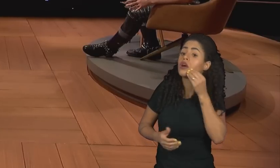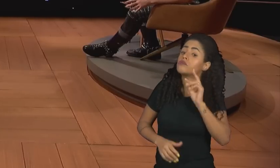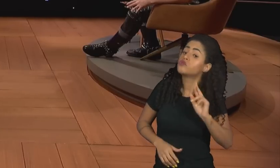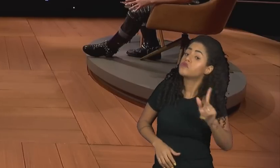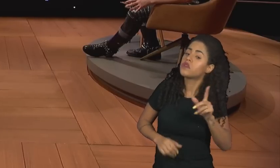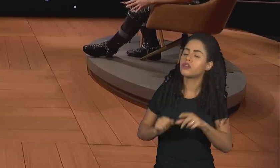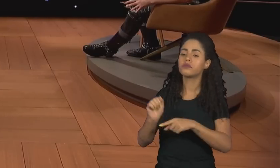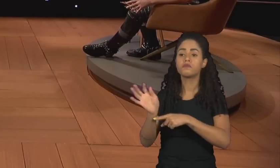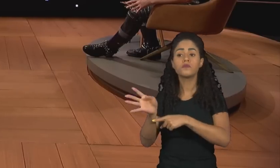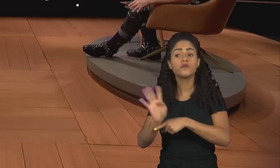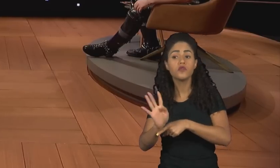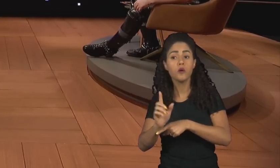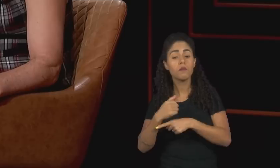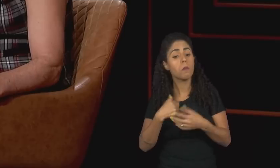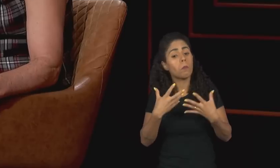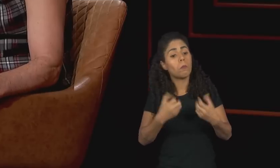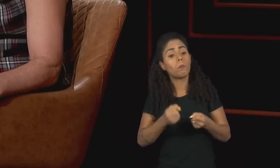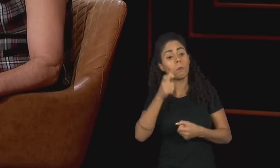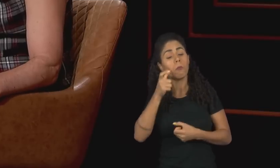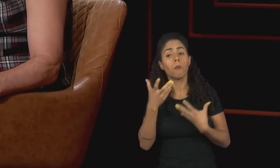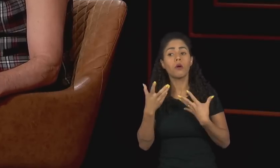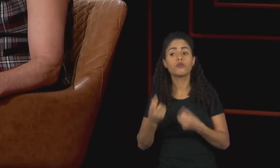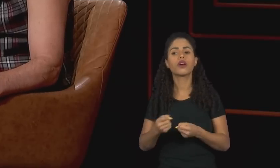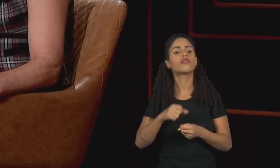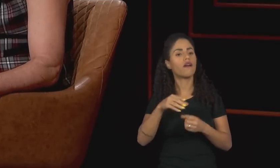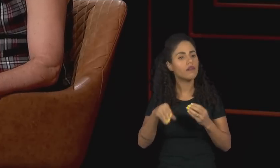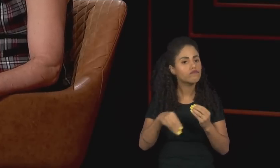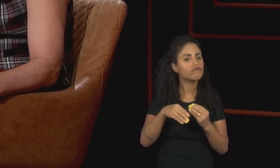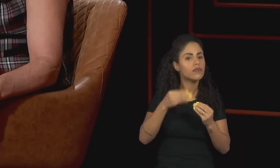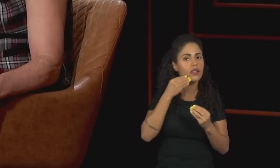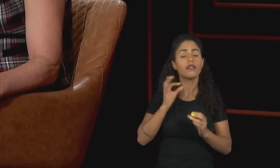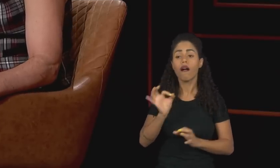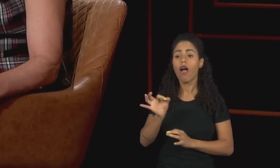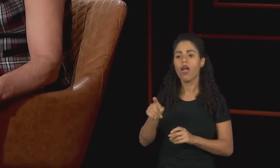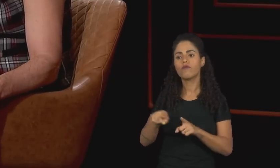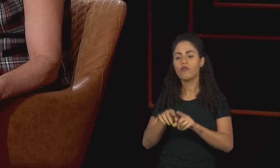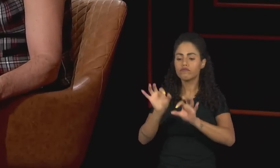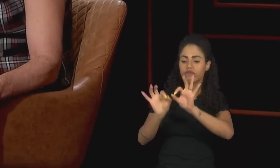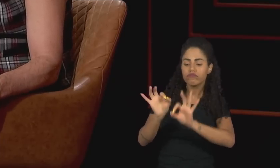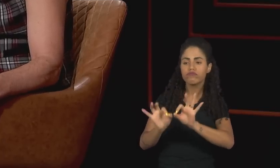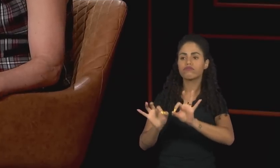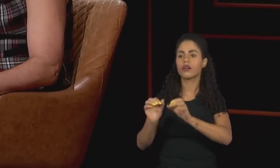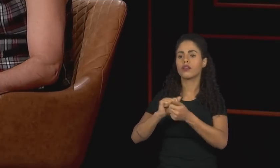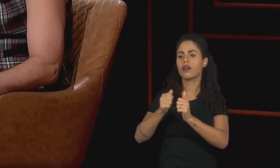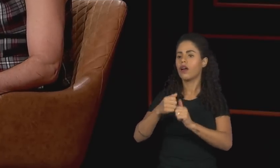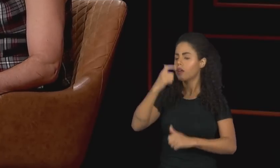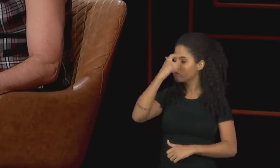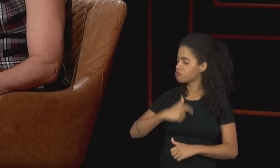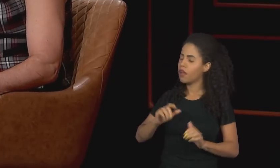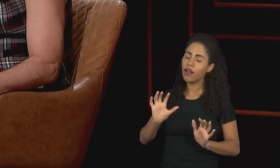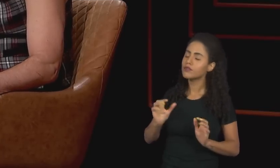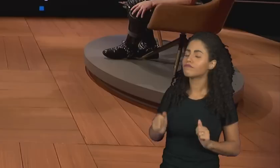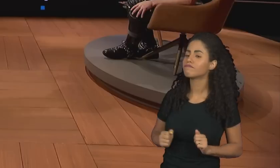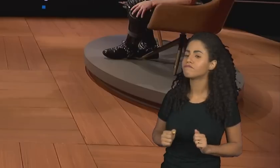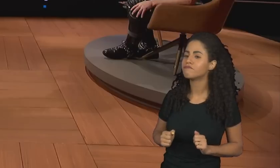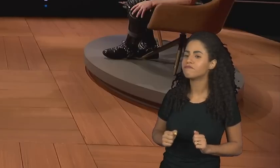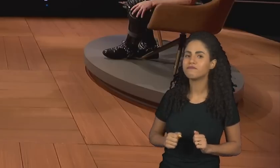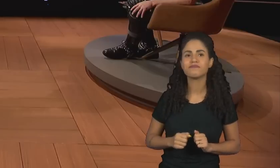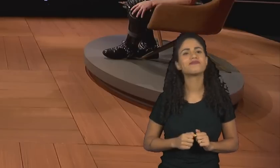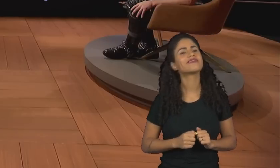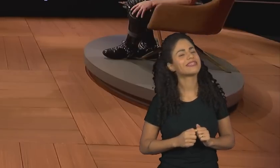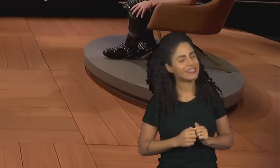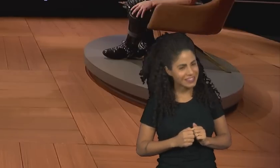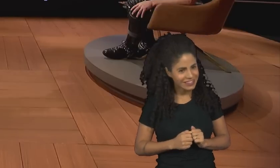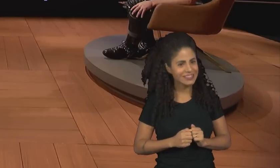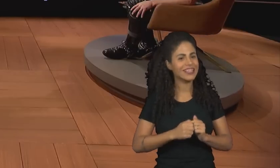fazer algum filme, alguma coisa que eu acho interessante... Vai encaixando aí. Vai encaixando, mas é isso que eu sou. Beleza, Supla.